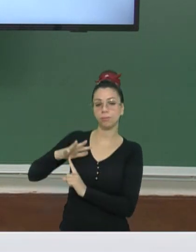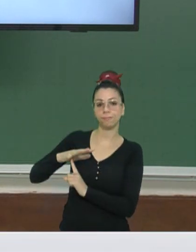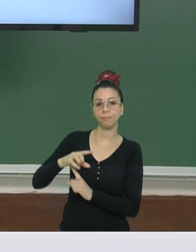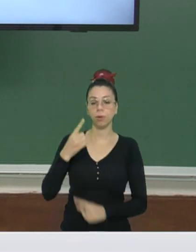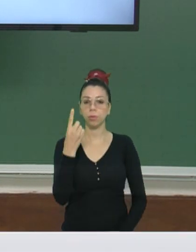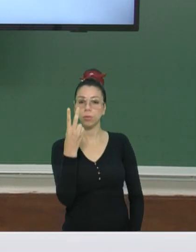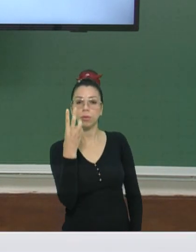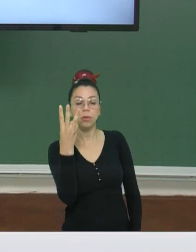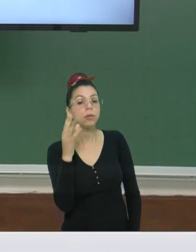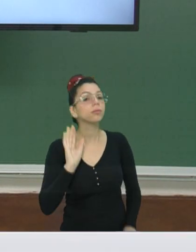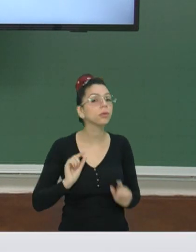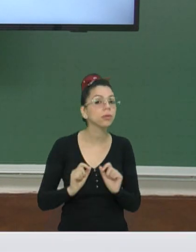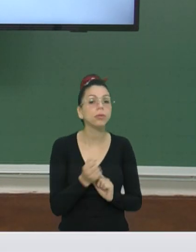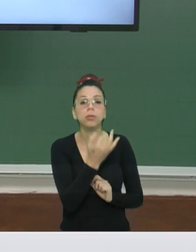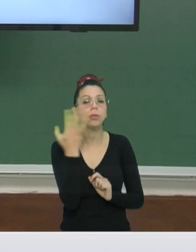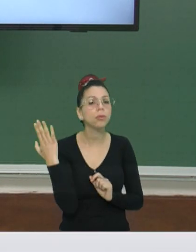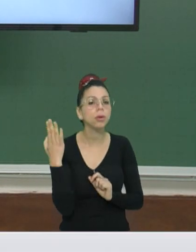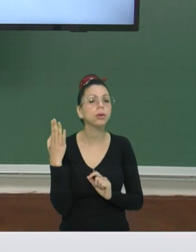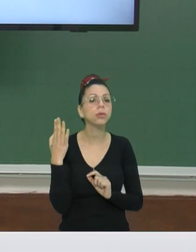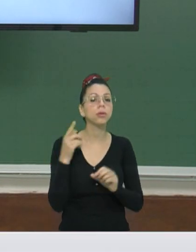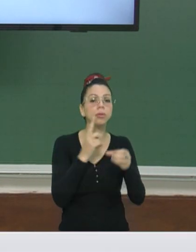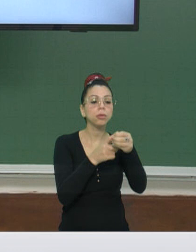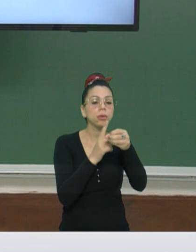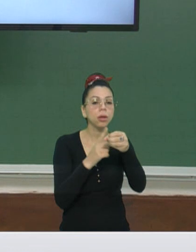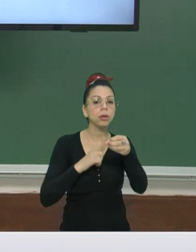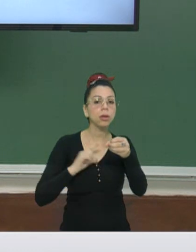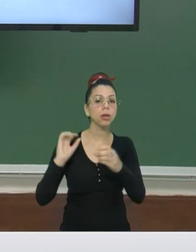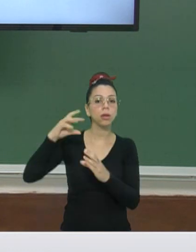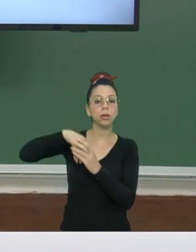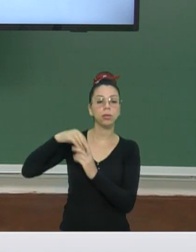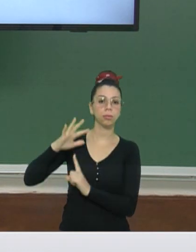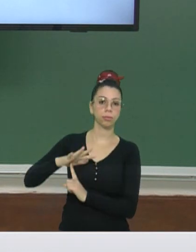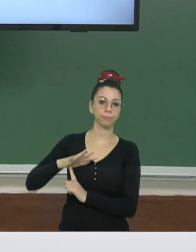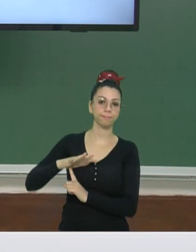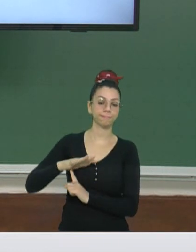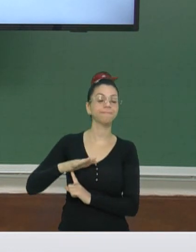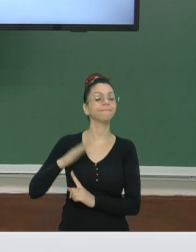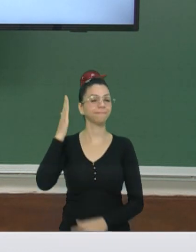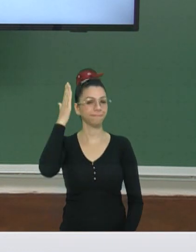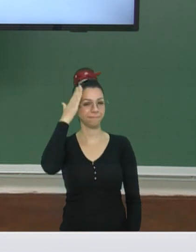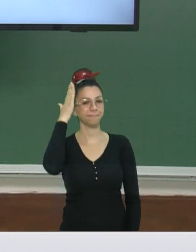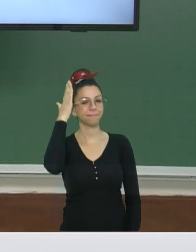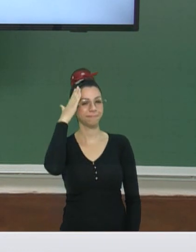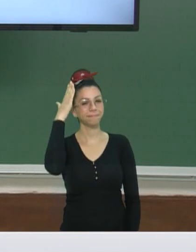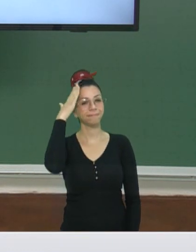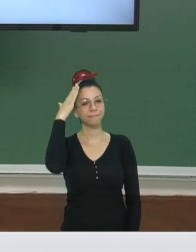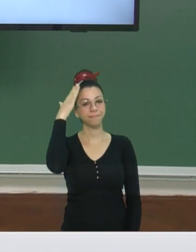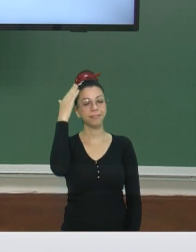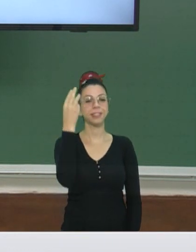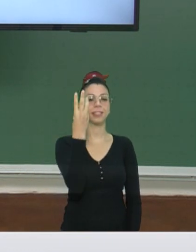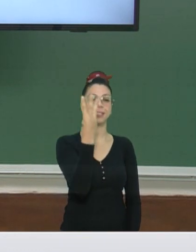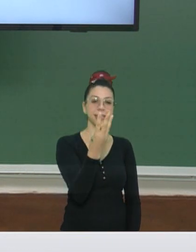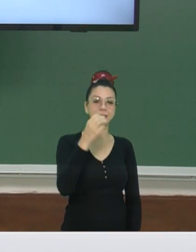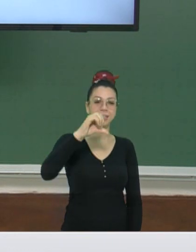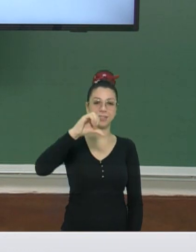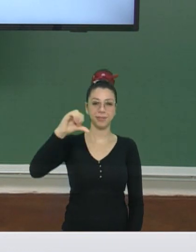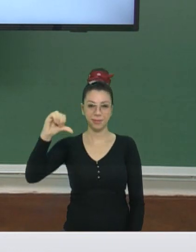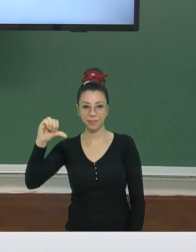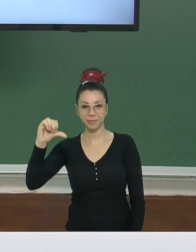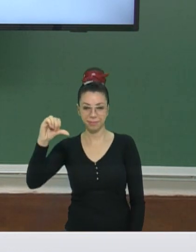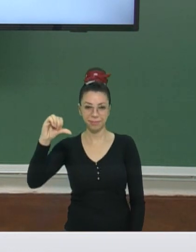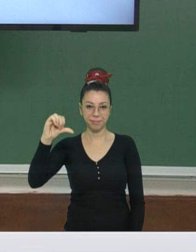3. Qual é? Quantos municípios temos no Paraná? Sim, eu sabia que você sabia. São